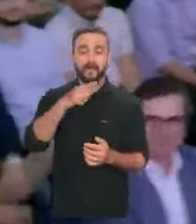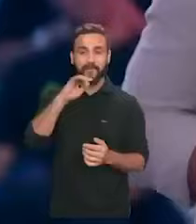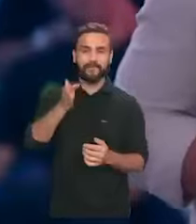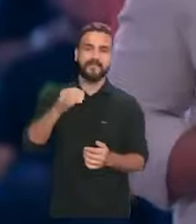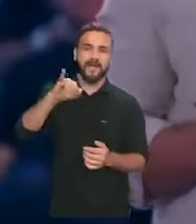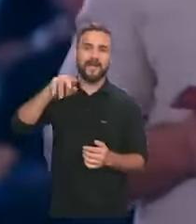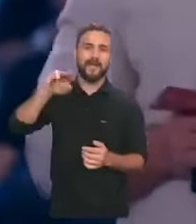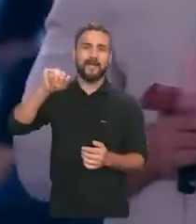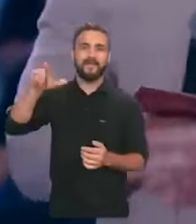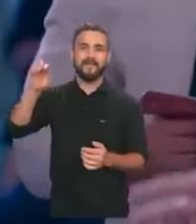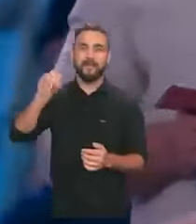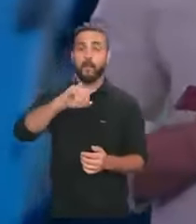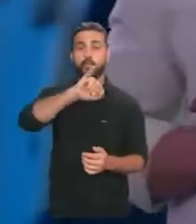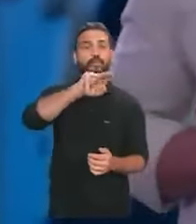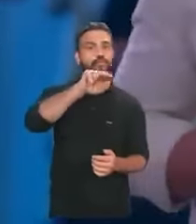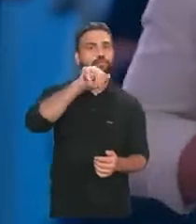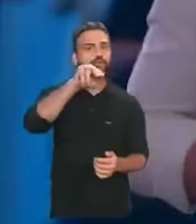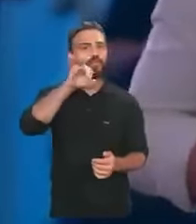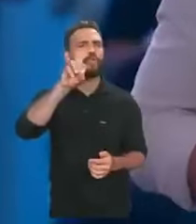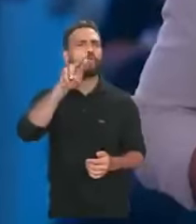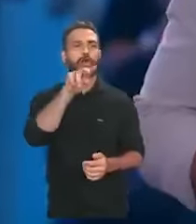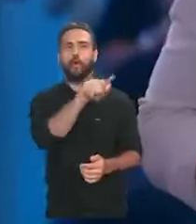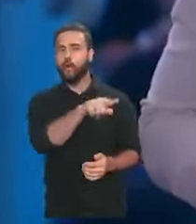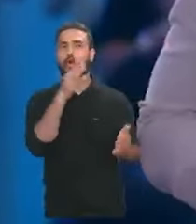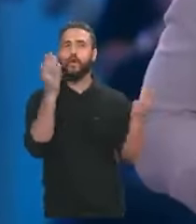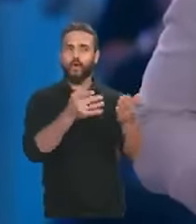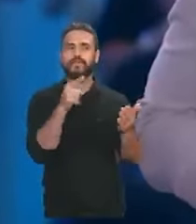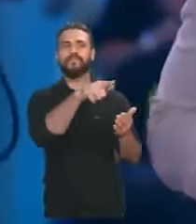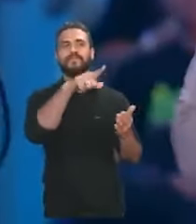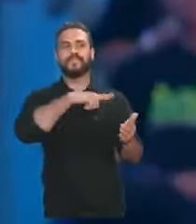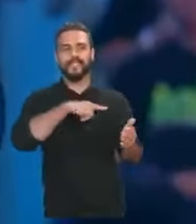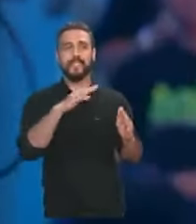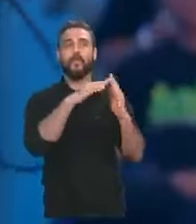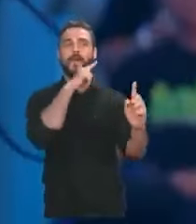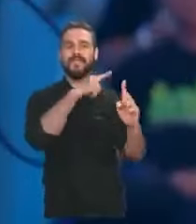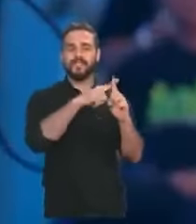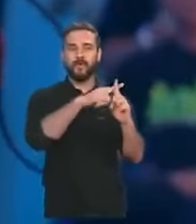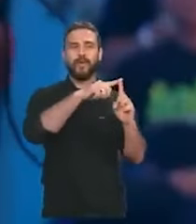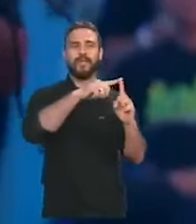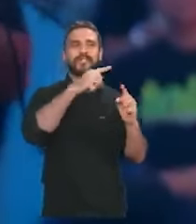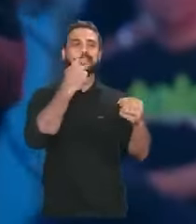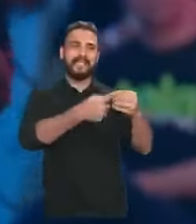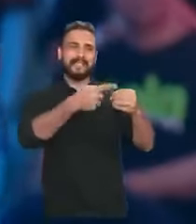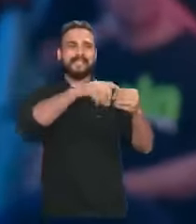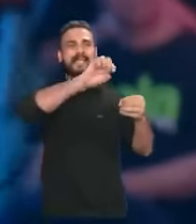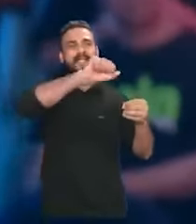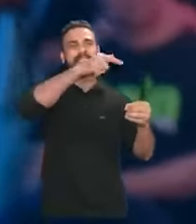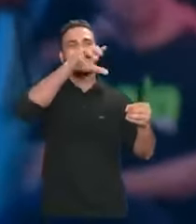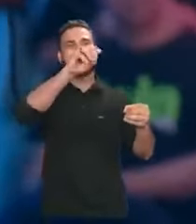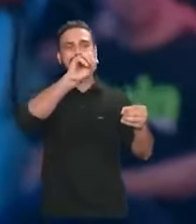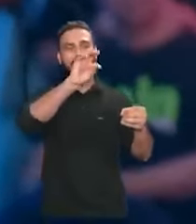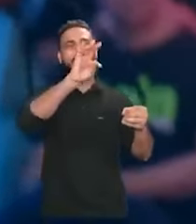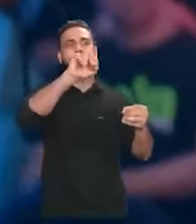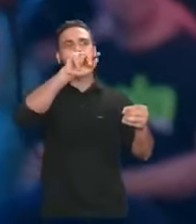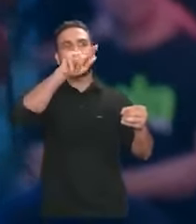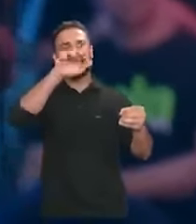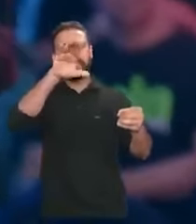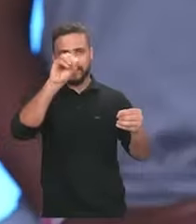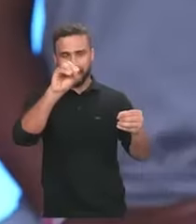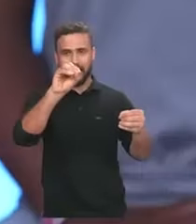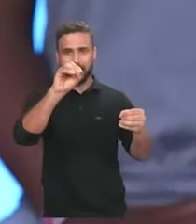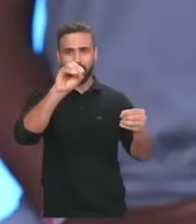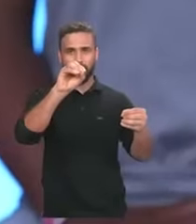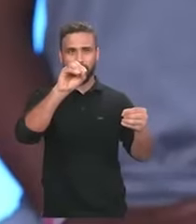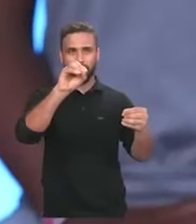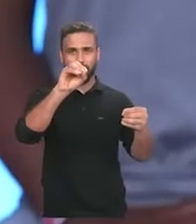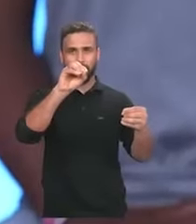Júnior, você hoje tem uma escola em São Tiago de Compostela. A gente conhece São Tiago de